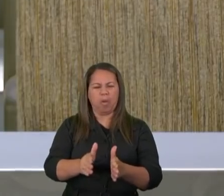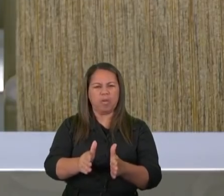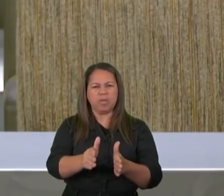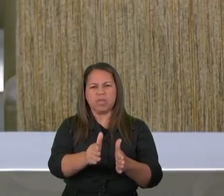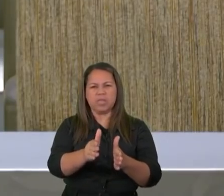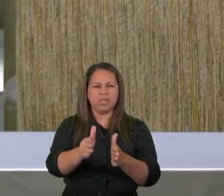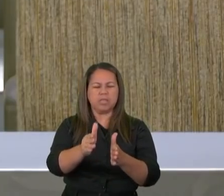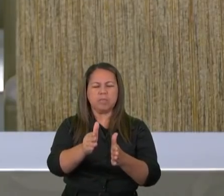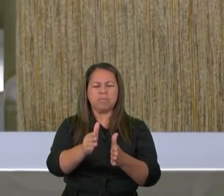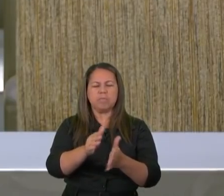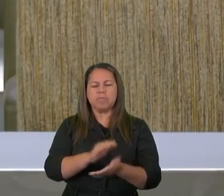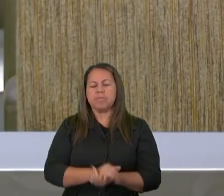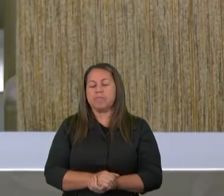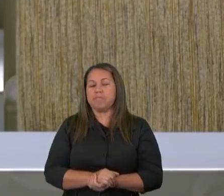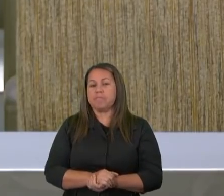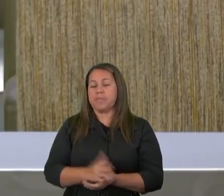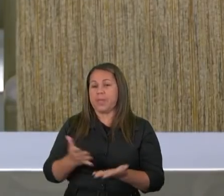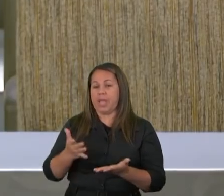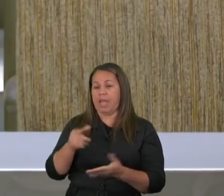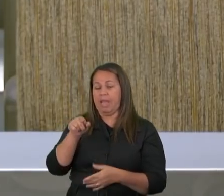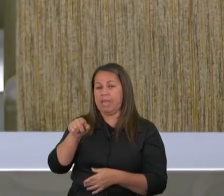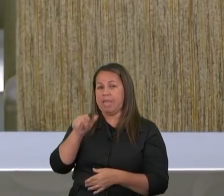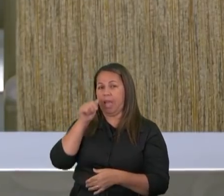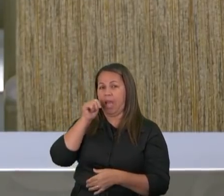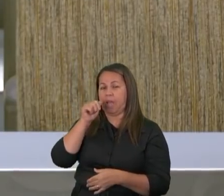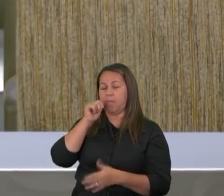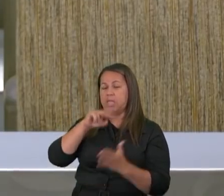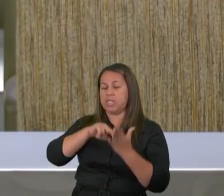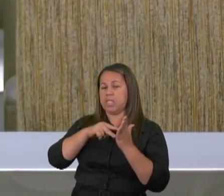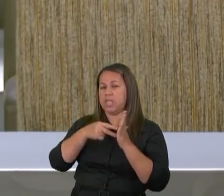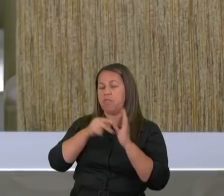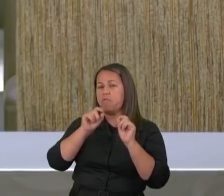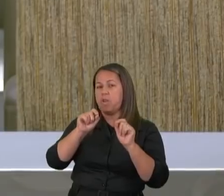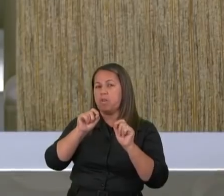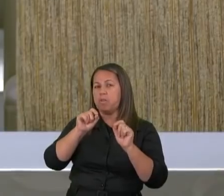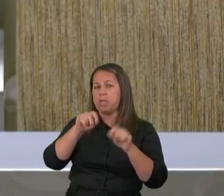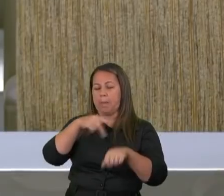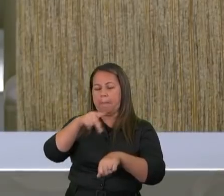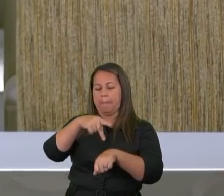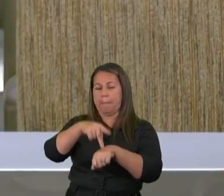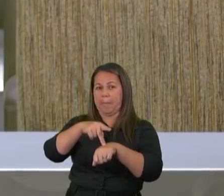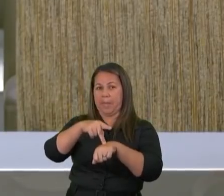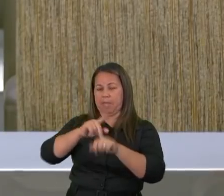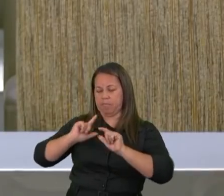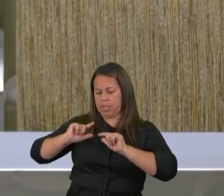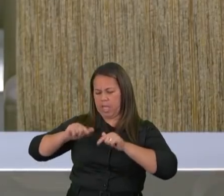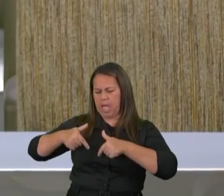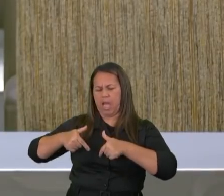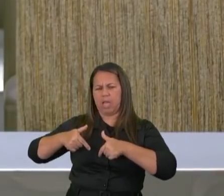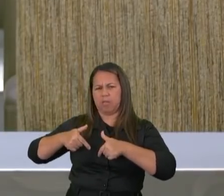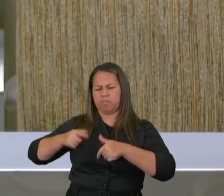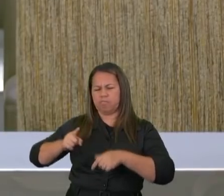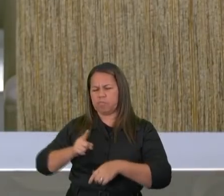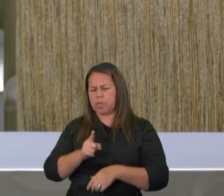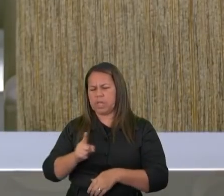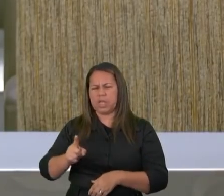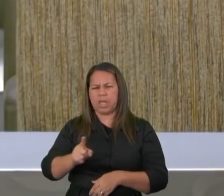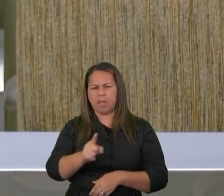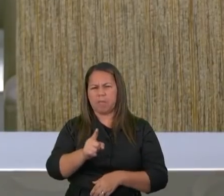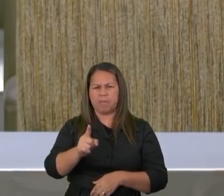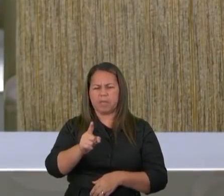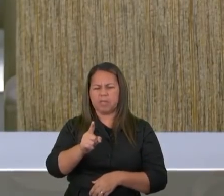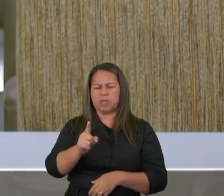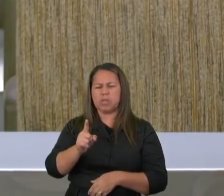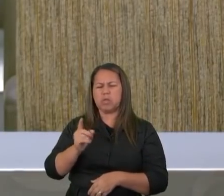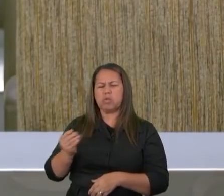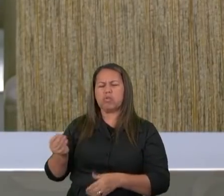fizesse arrebatar. A mulher aqui no texto representa a nação de Israel. E a serpente, quando lança aquele rio